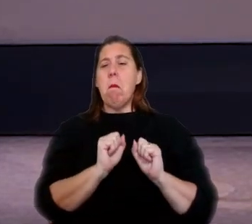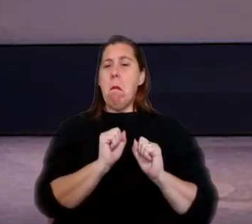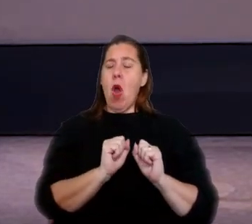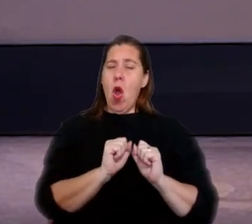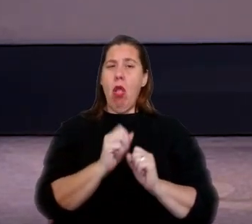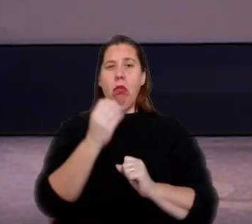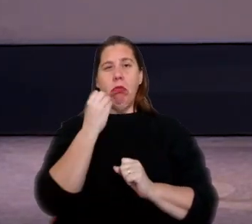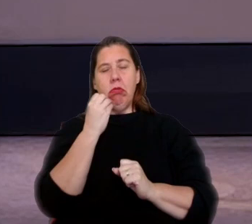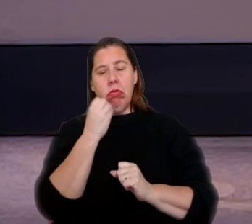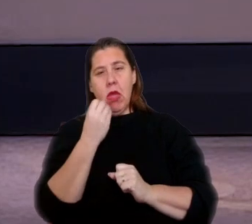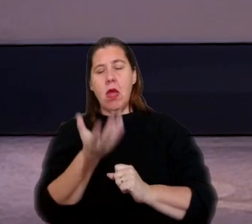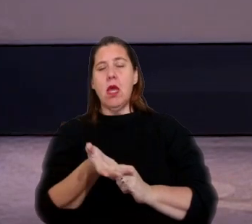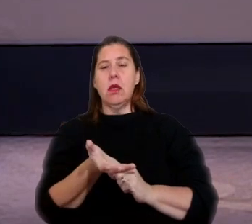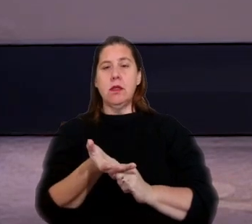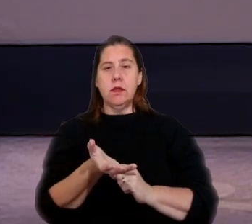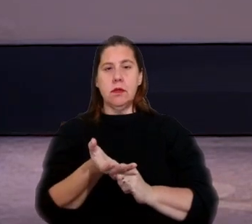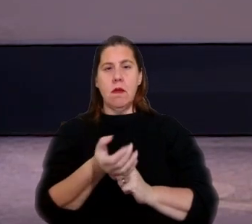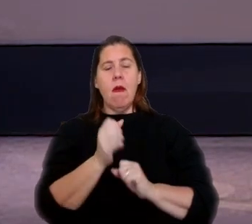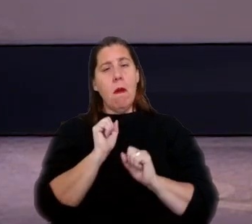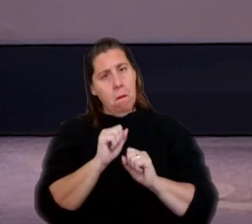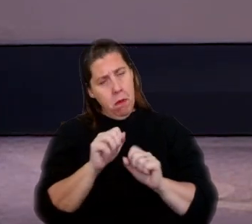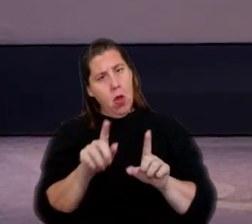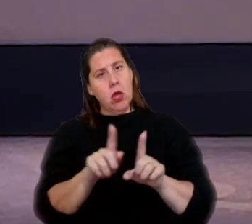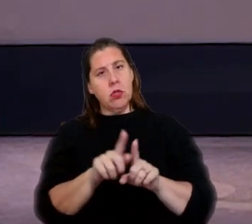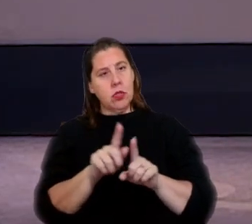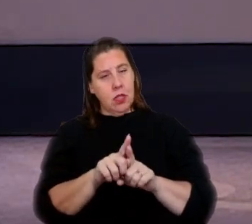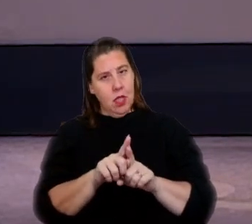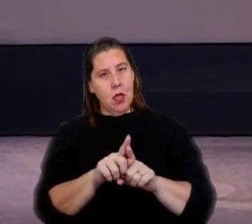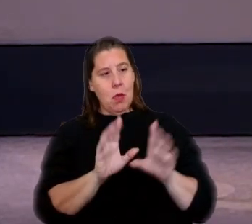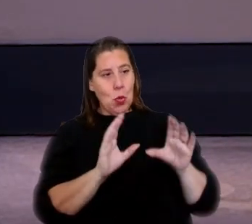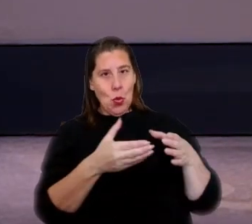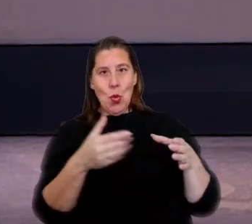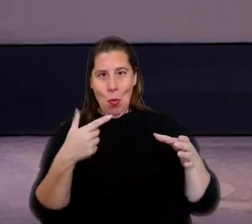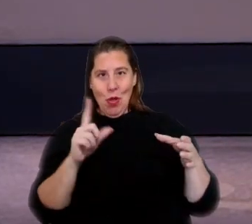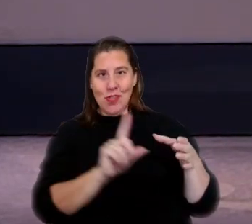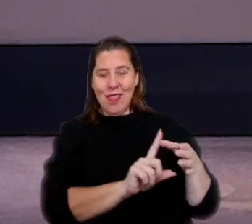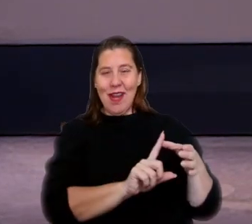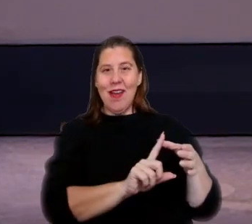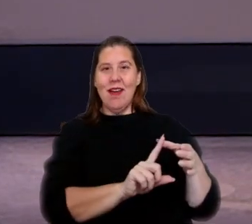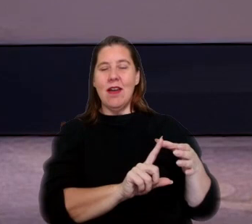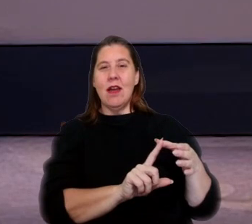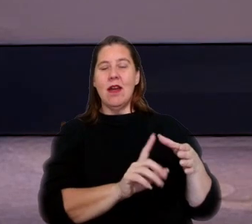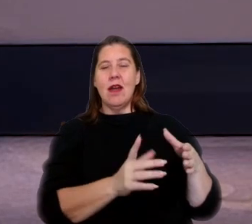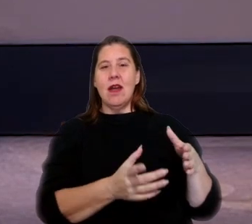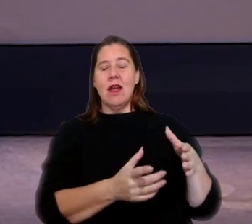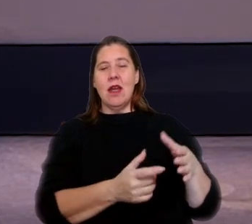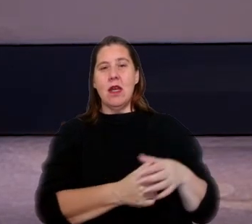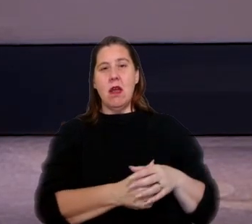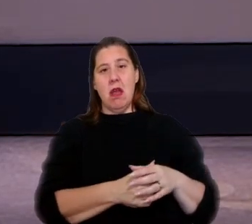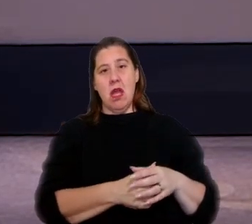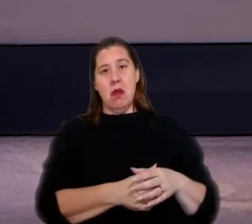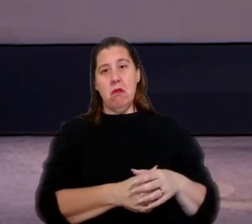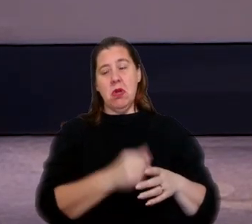se pode, ele tenta, né, ele fala, posso também entrar no time, né, então